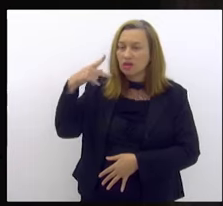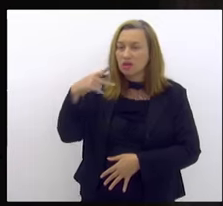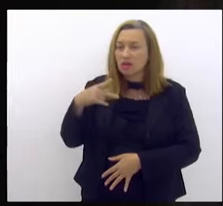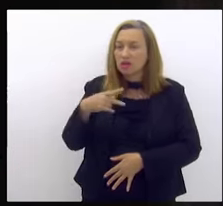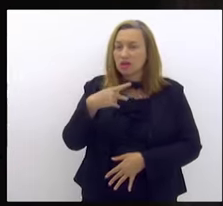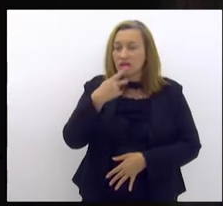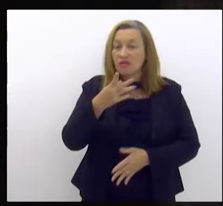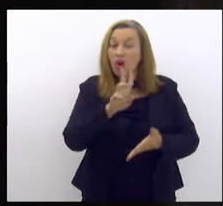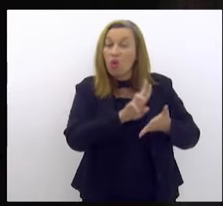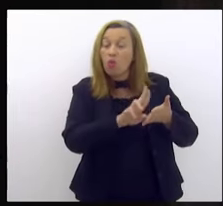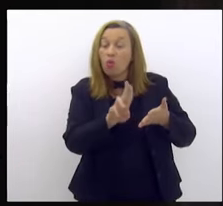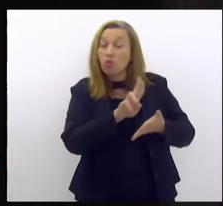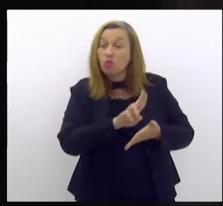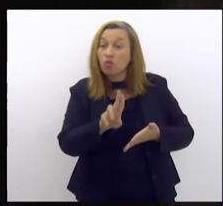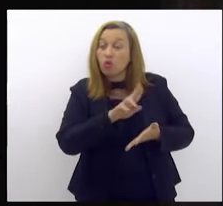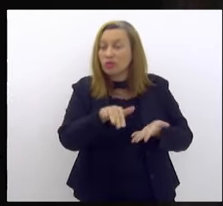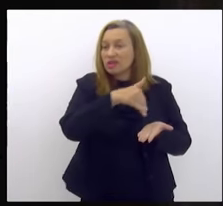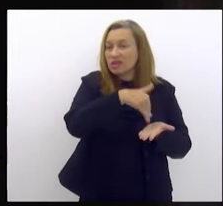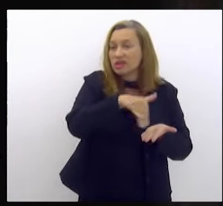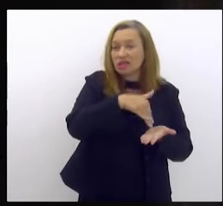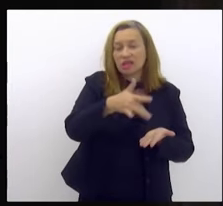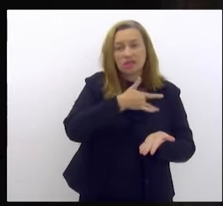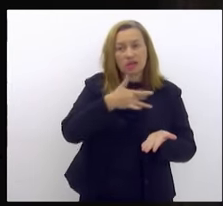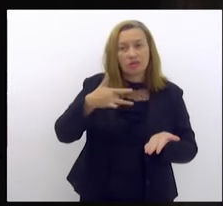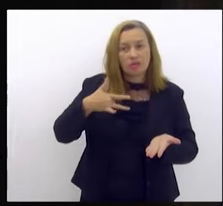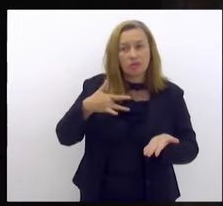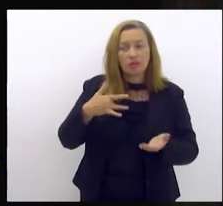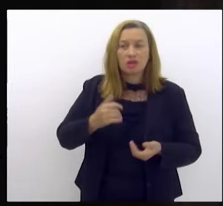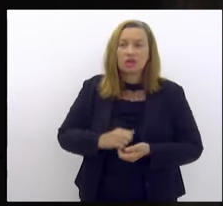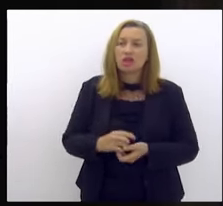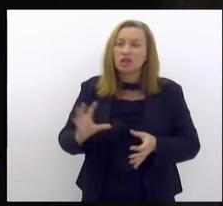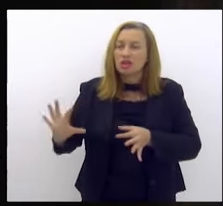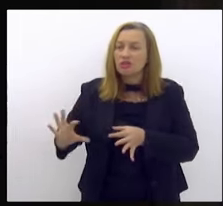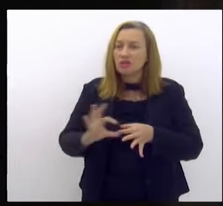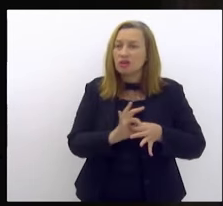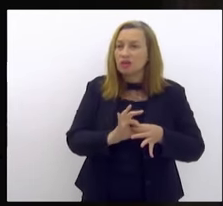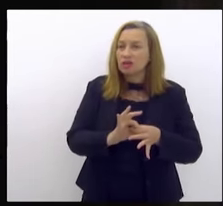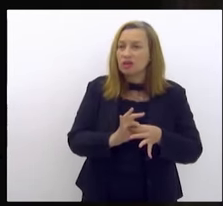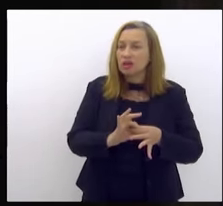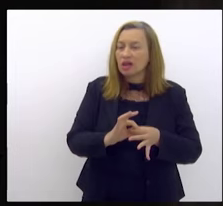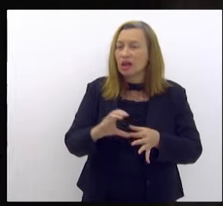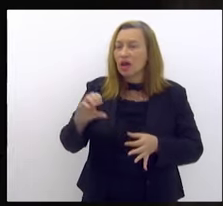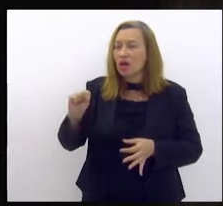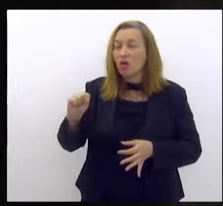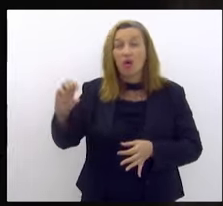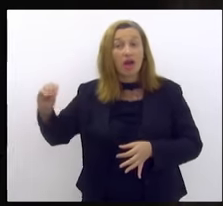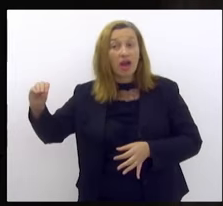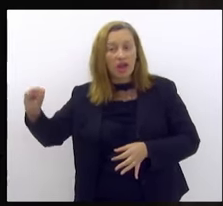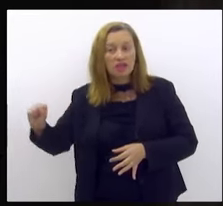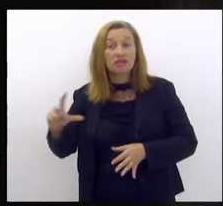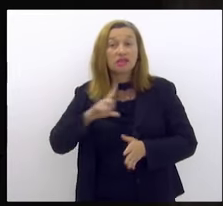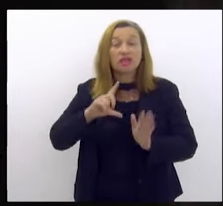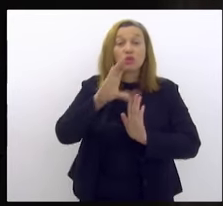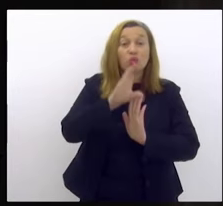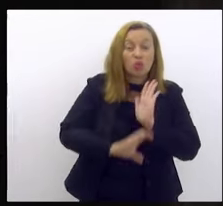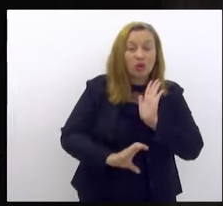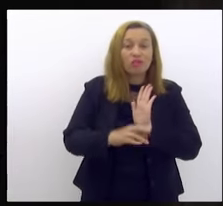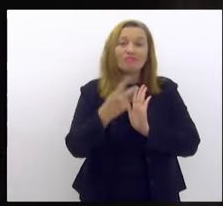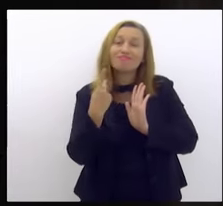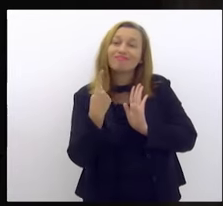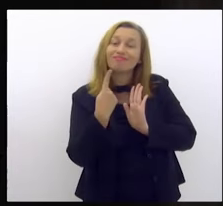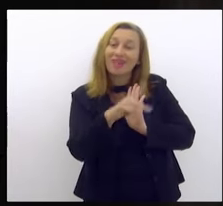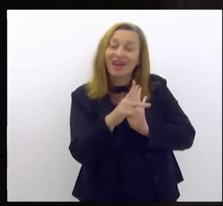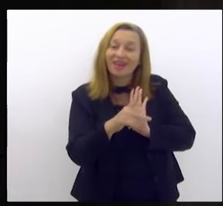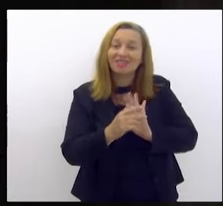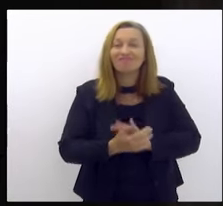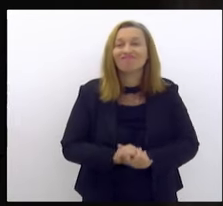da secretária municipal de saúde e vincular ela a essa qual consta no currículo da